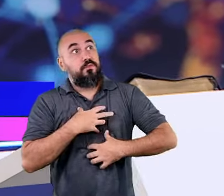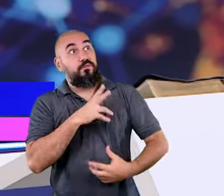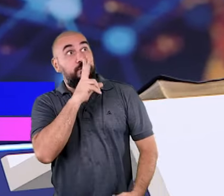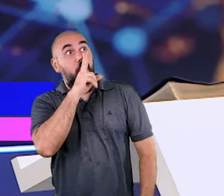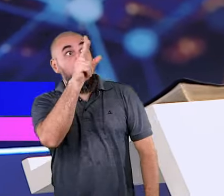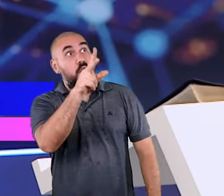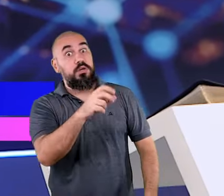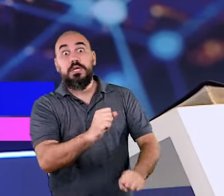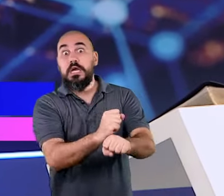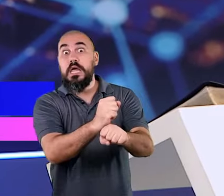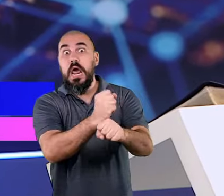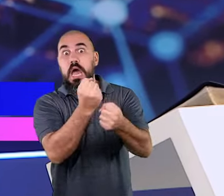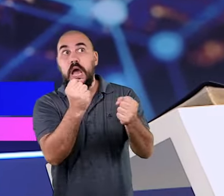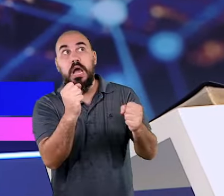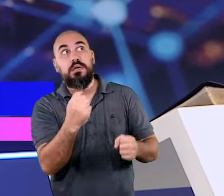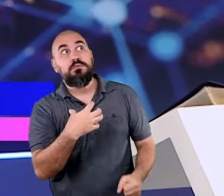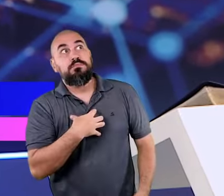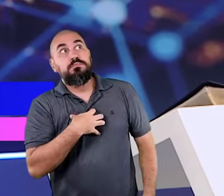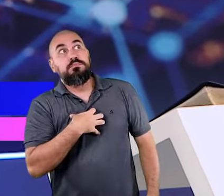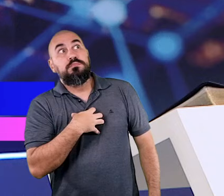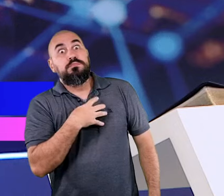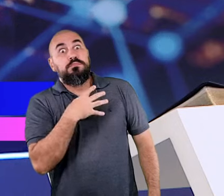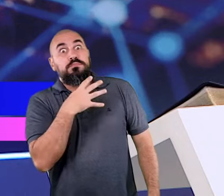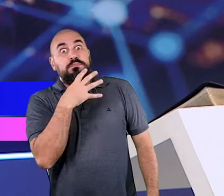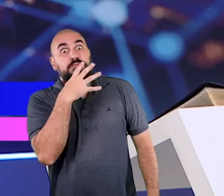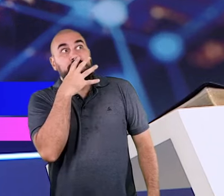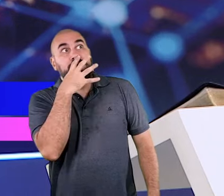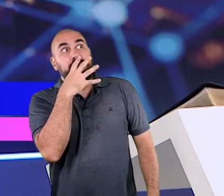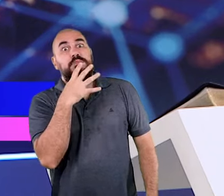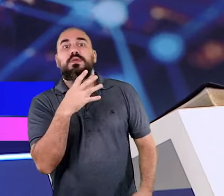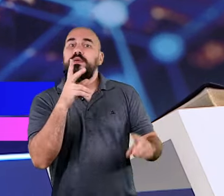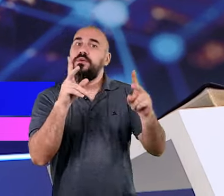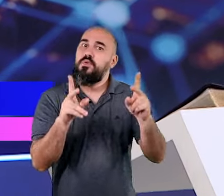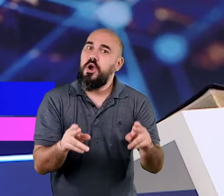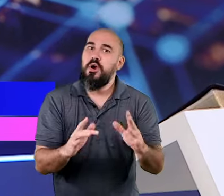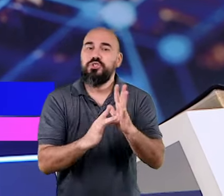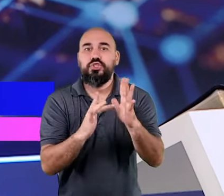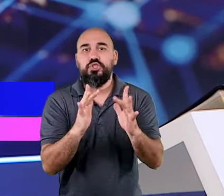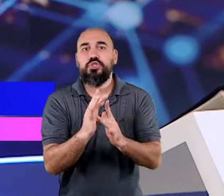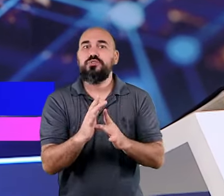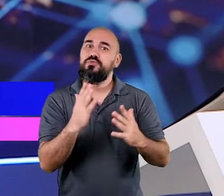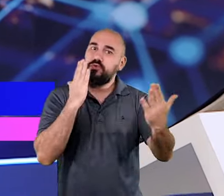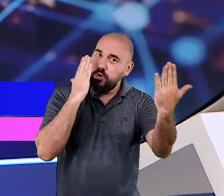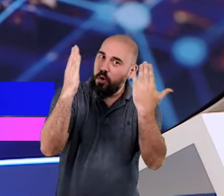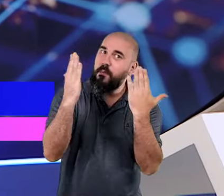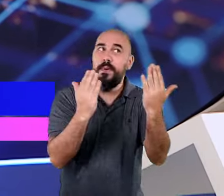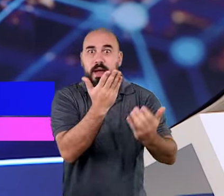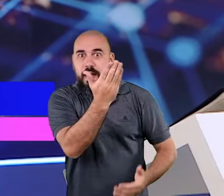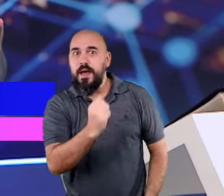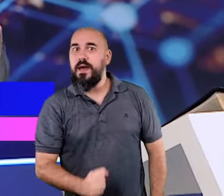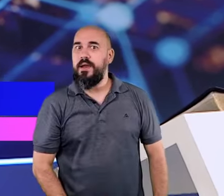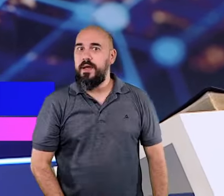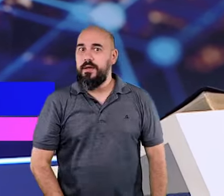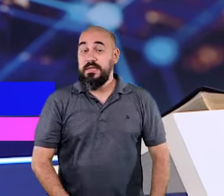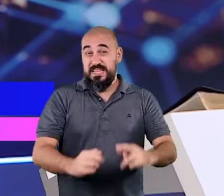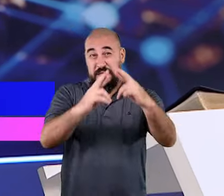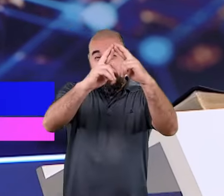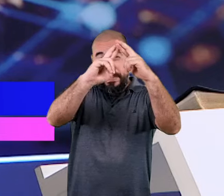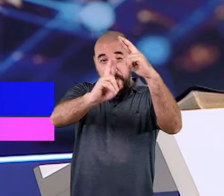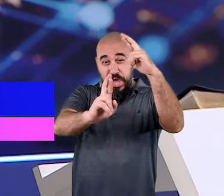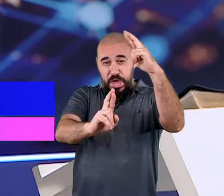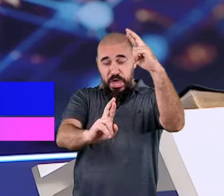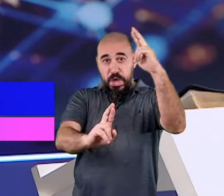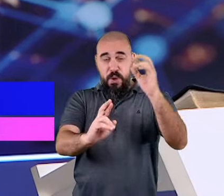A volta de Jesus será exatamente assim. Como um relâmpago, a volta de Jesus, ela